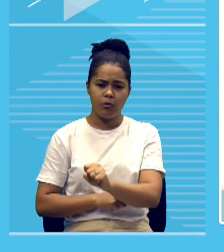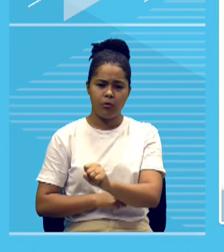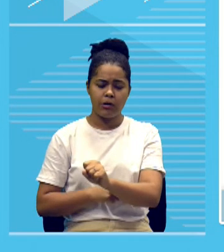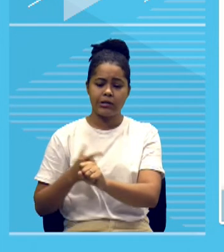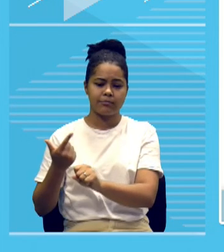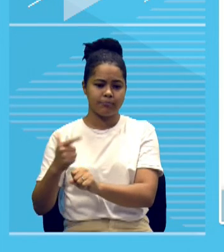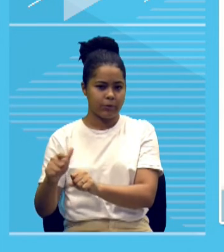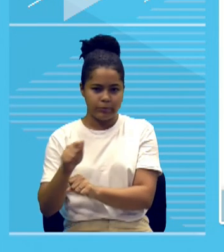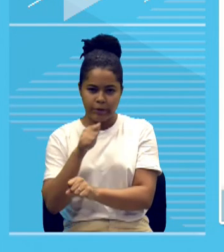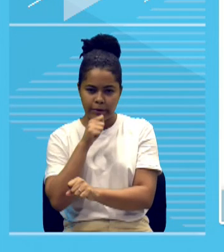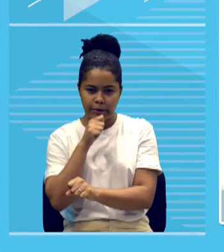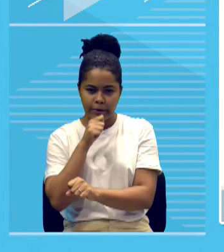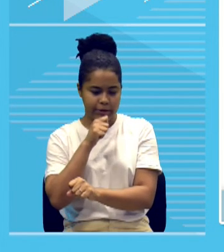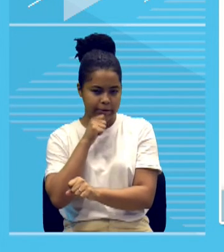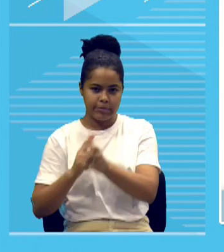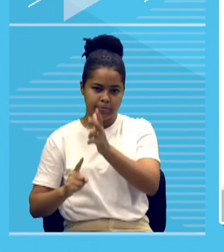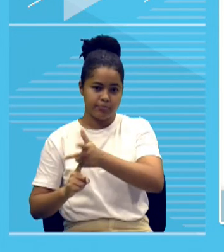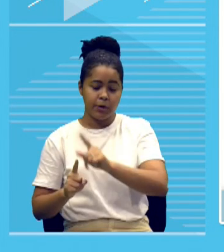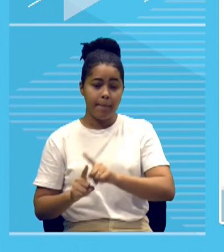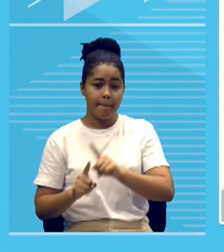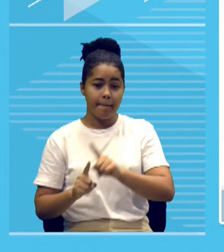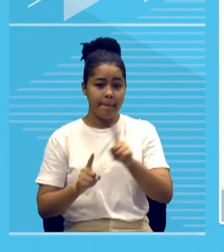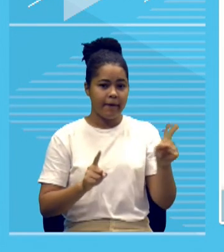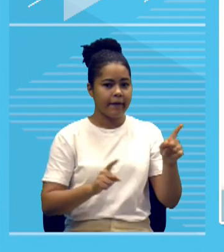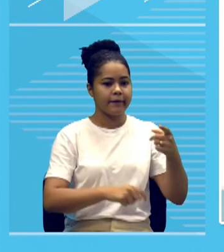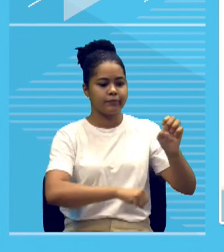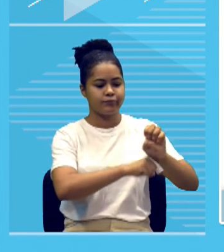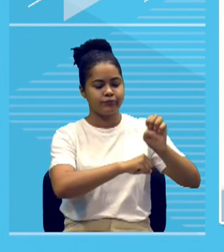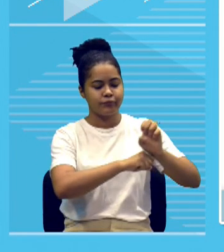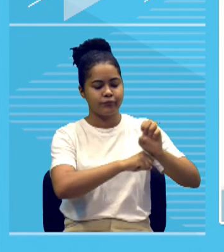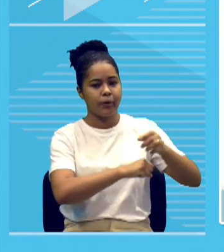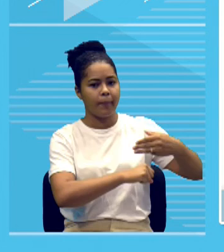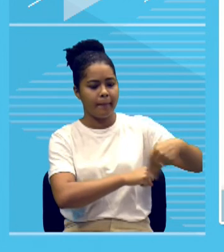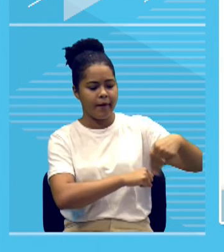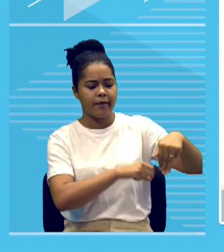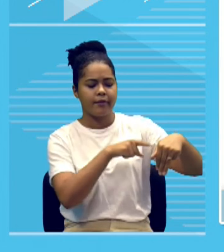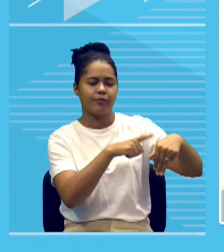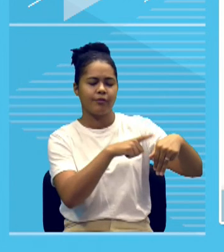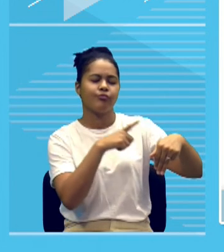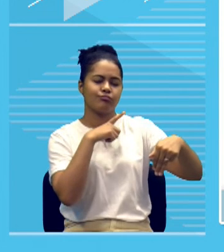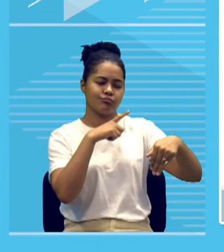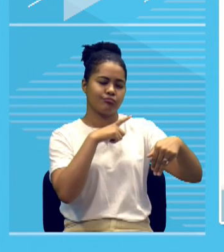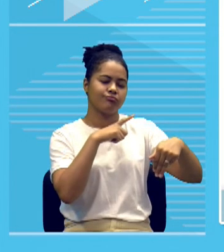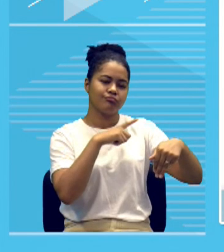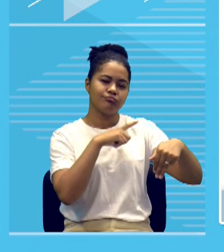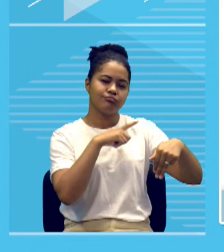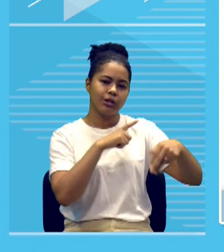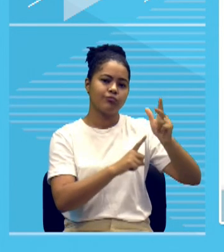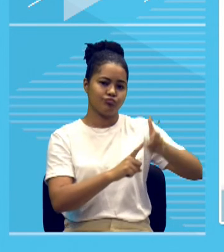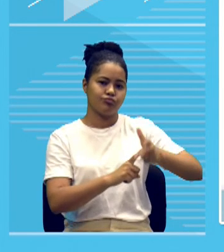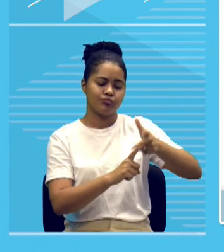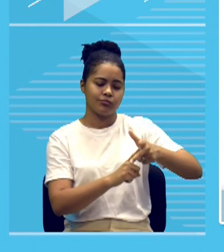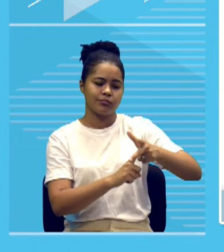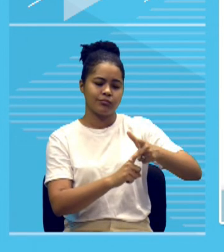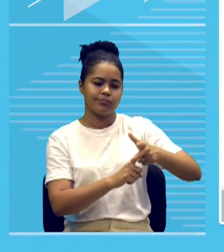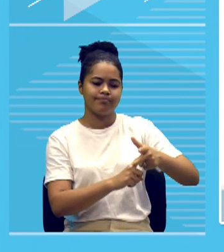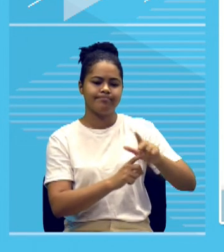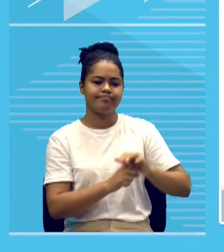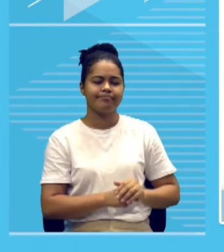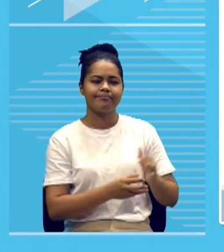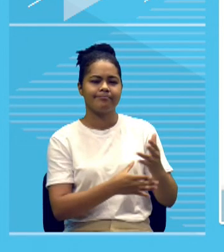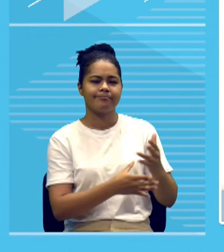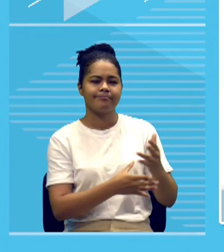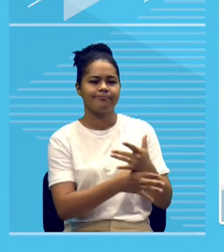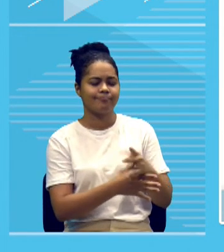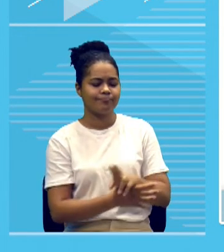tive lá ouvir em Barreirinho projeto belíssimo em Barreirinha Barreirinha entre Barreirinha e Tutóia eu quero ouvir